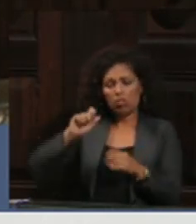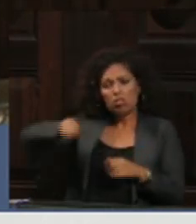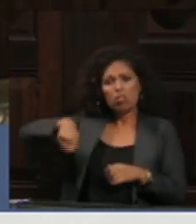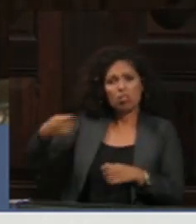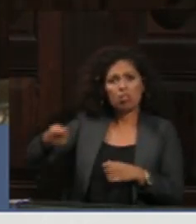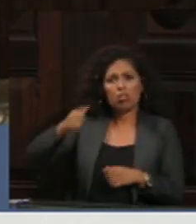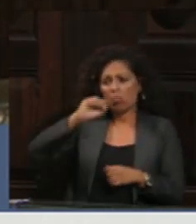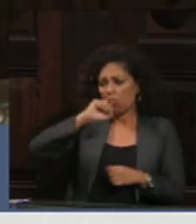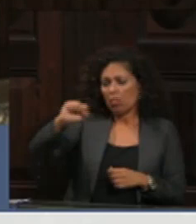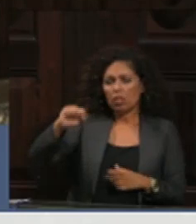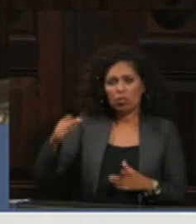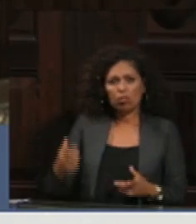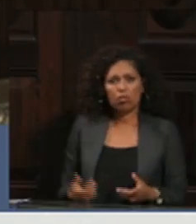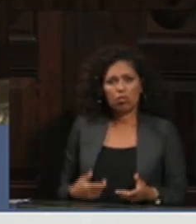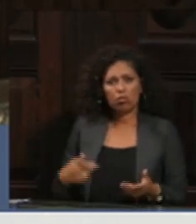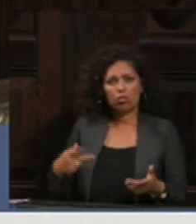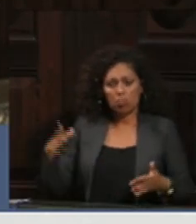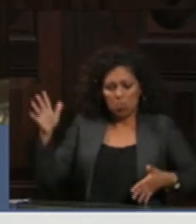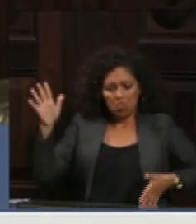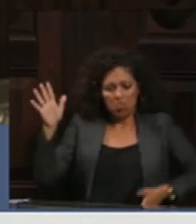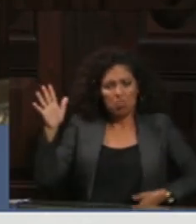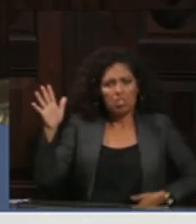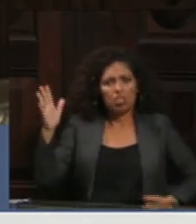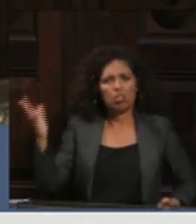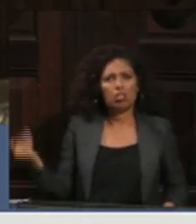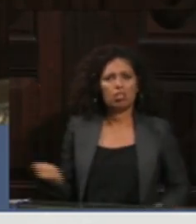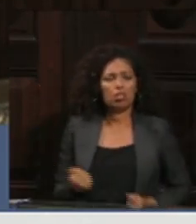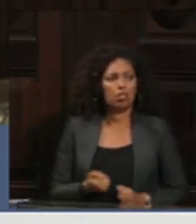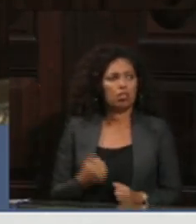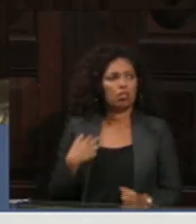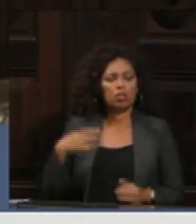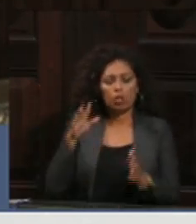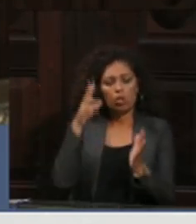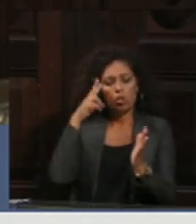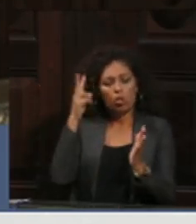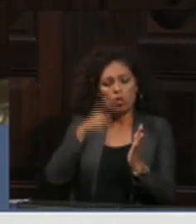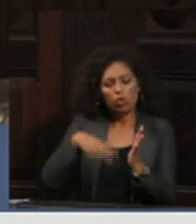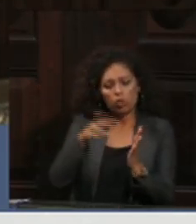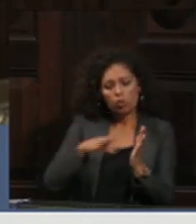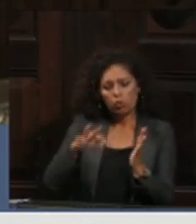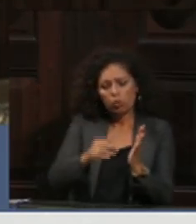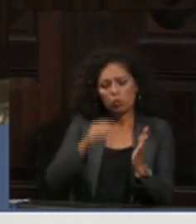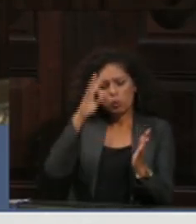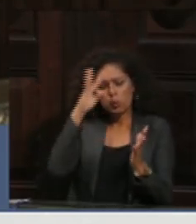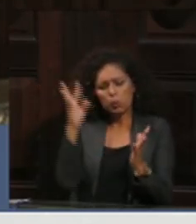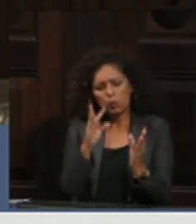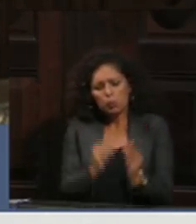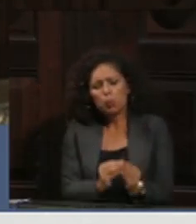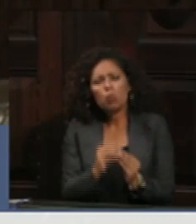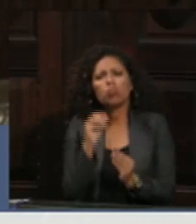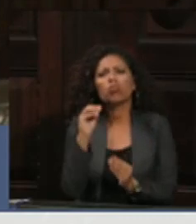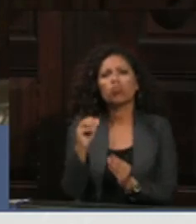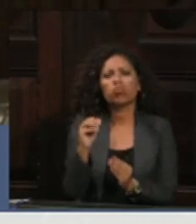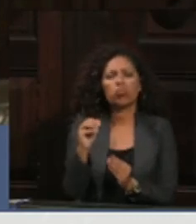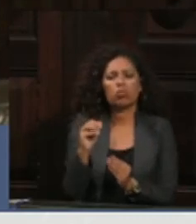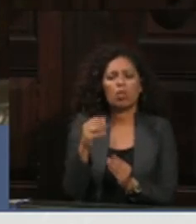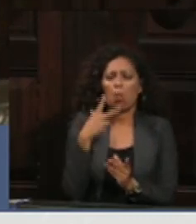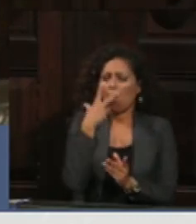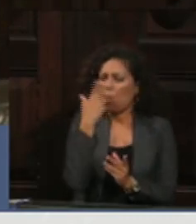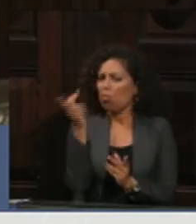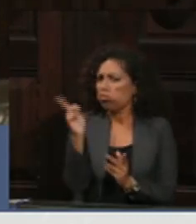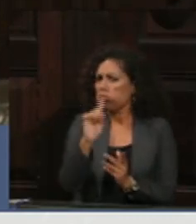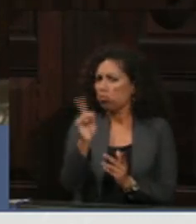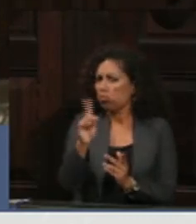E tudo que li me leva a algumas conclusões. Não me